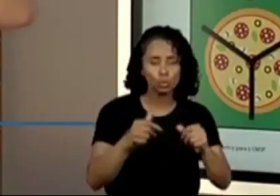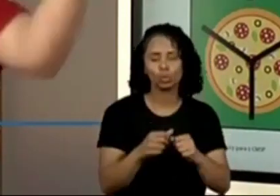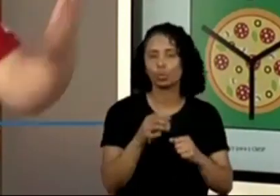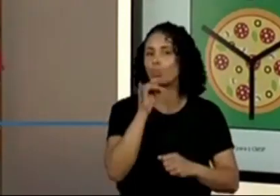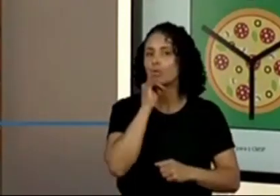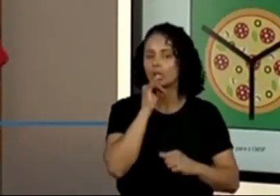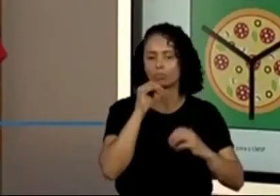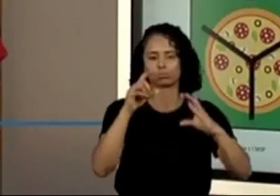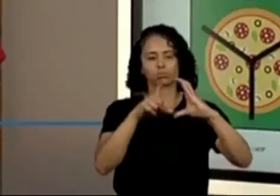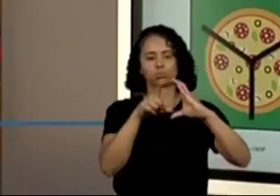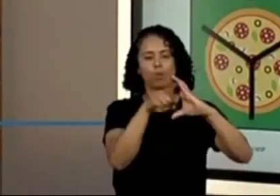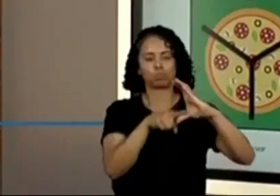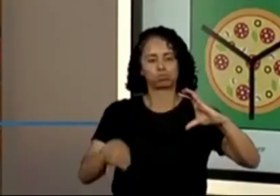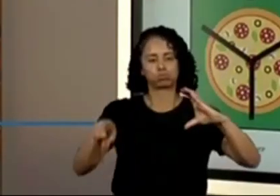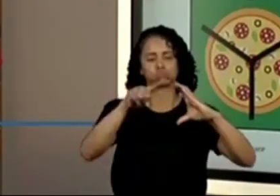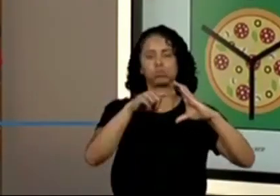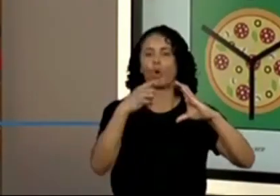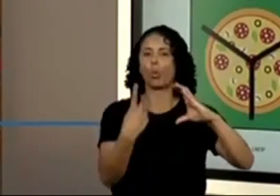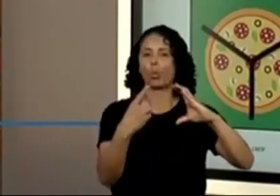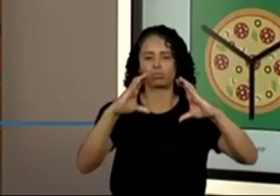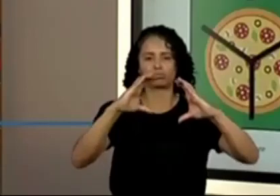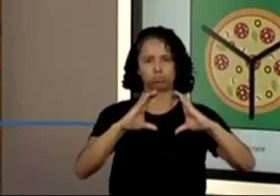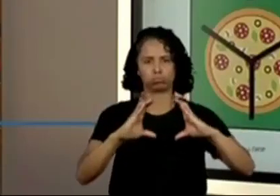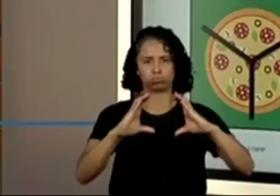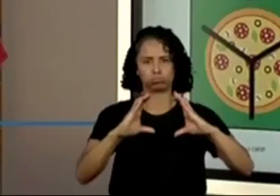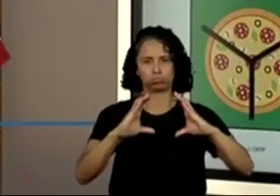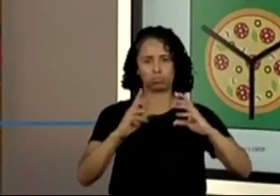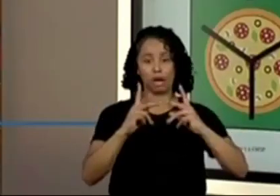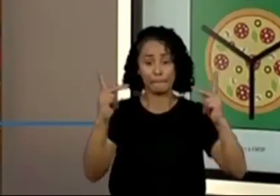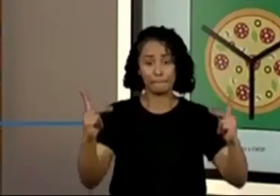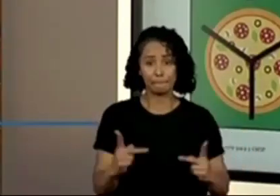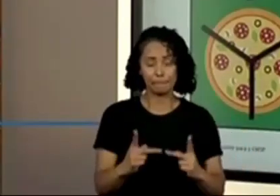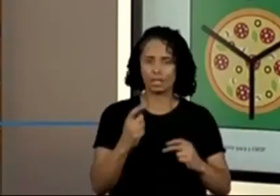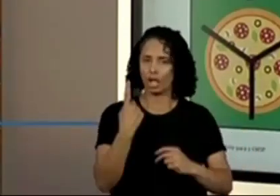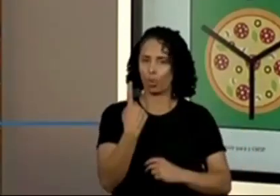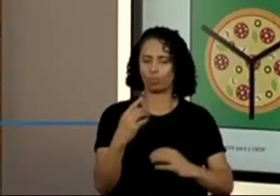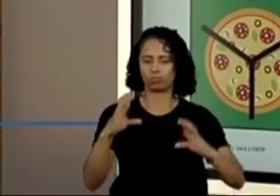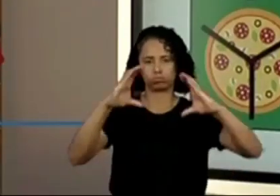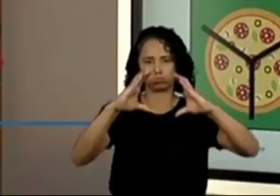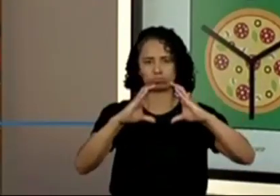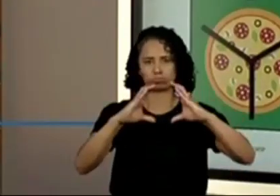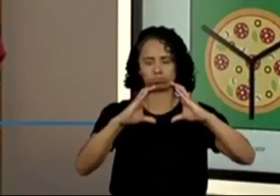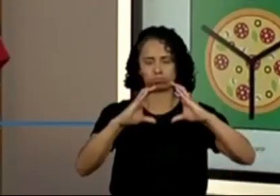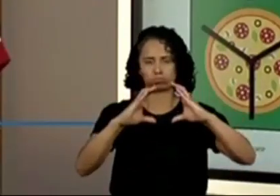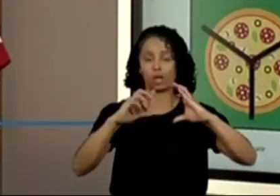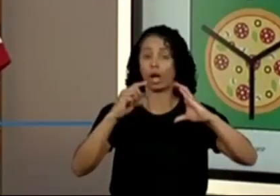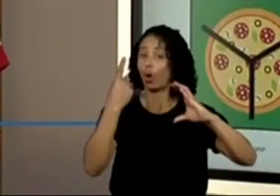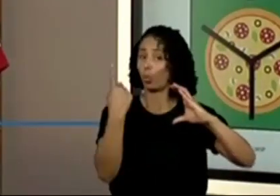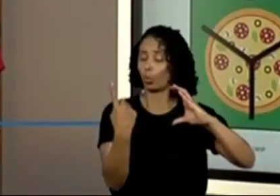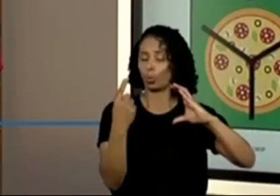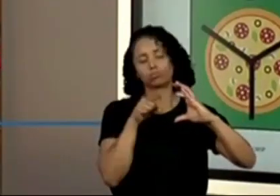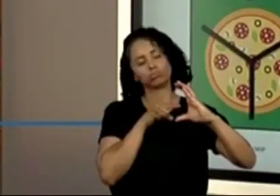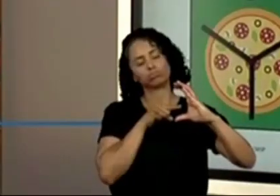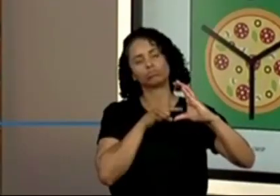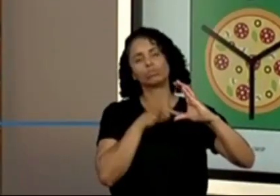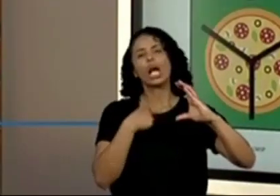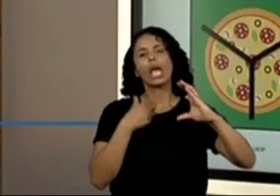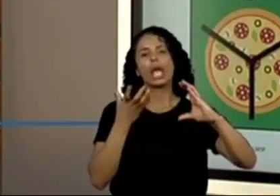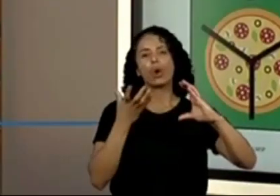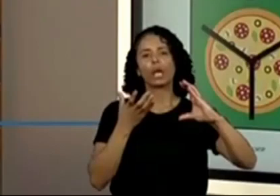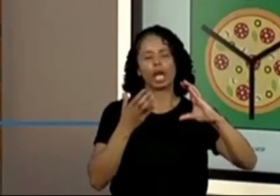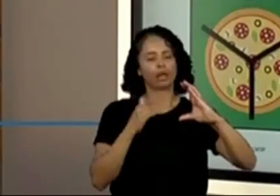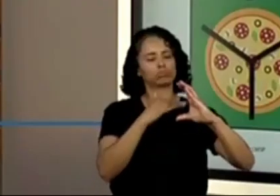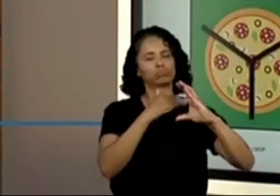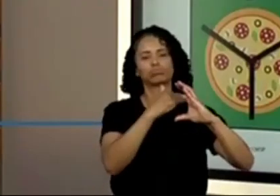considera ali tudo que é inteiro. No caso, eu tenho uma pizza e eu estou considerando ela como inteiro. Se eu dividir essa pizza, eu tenho que